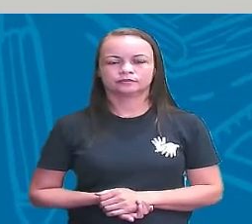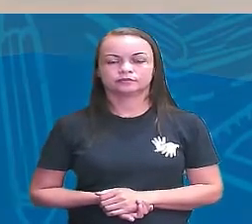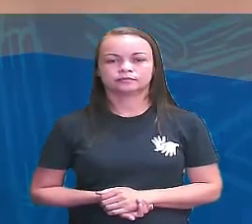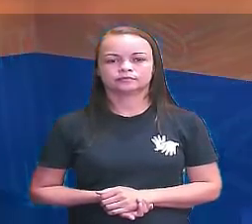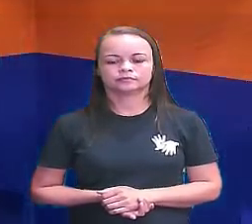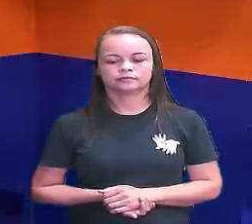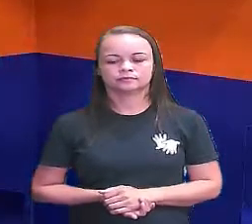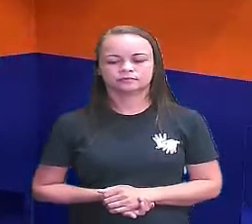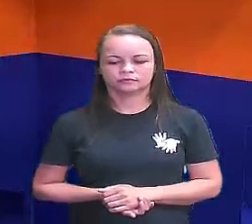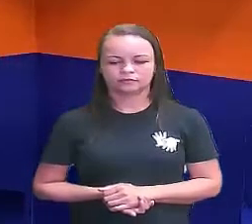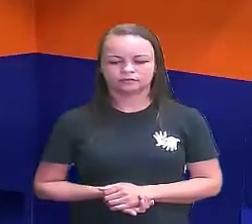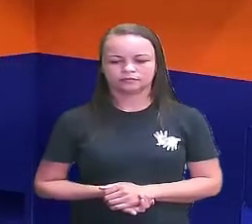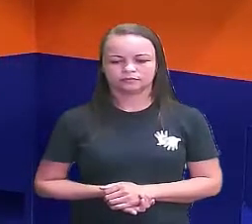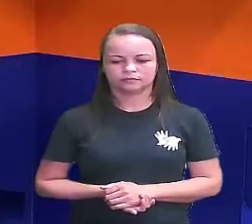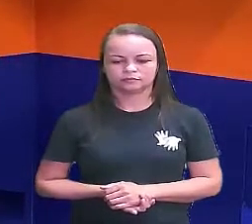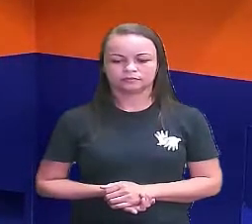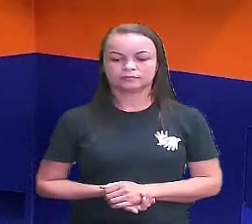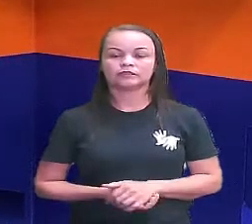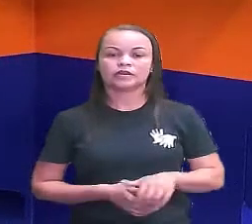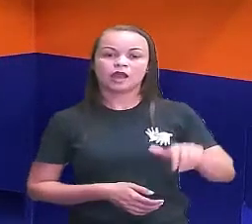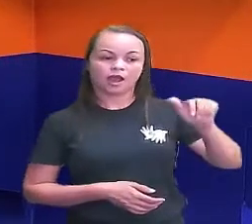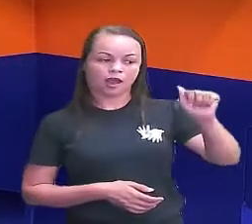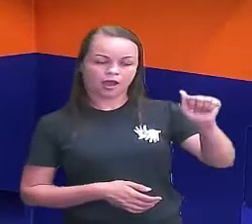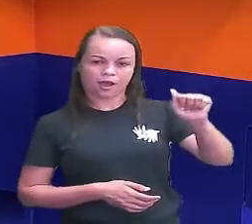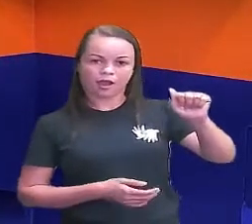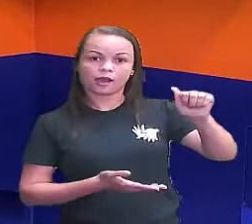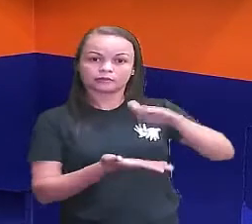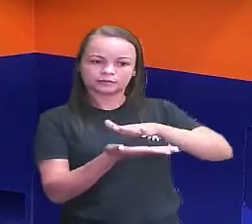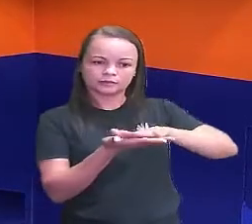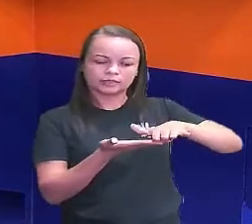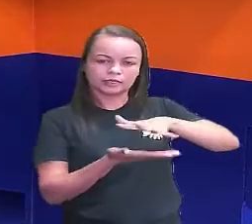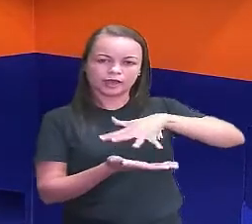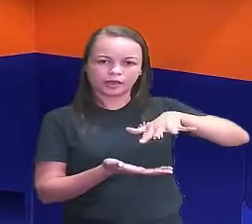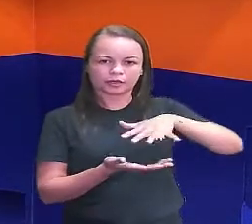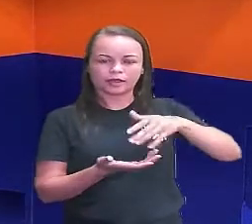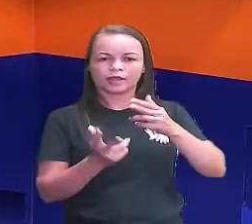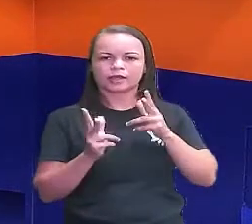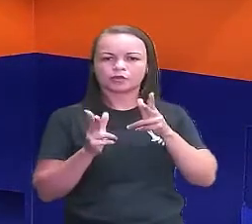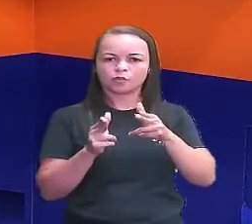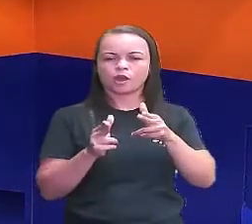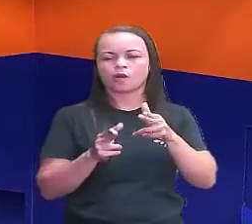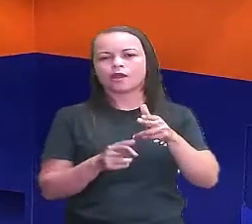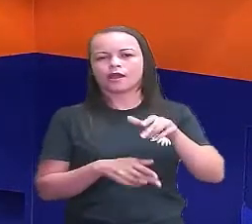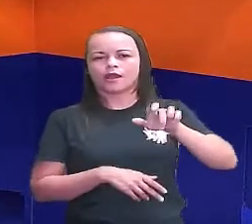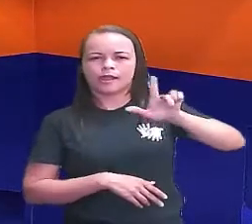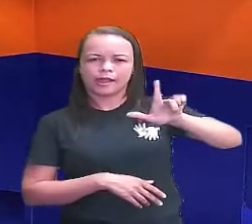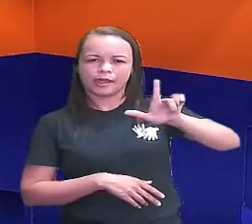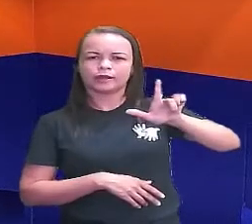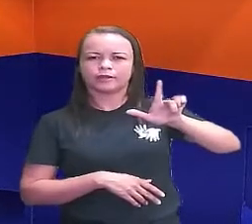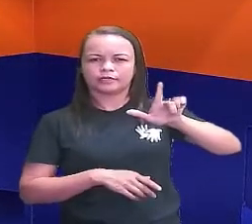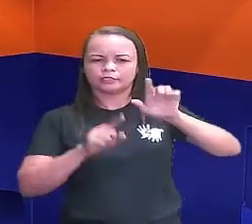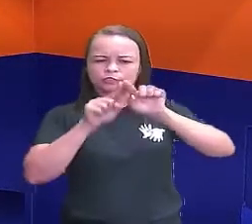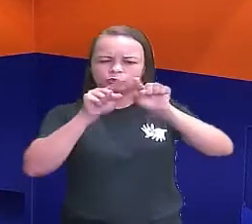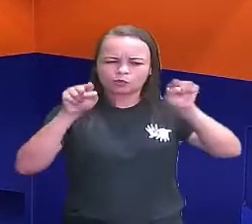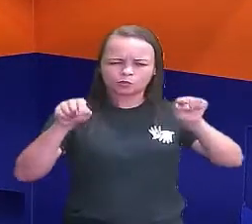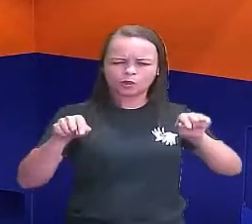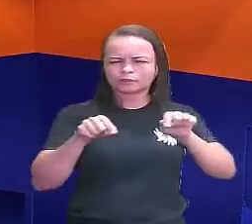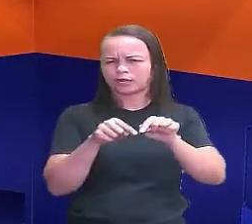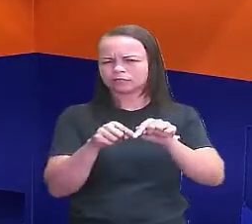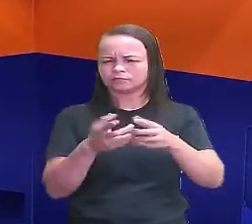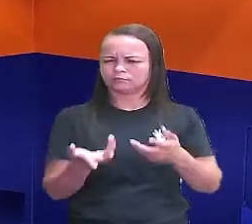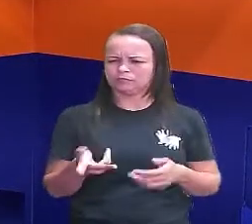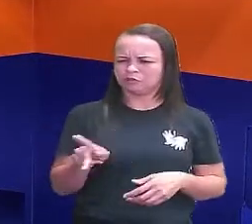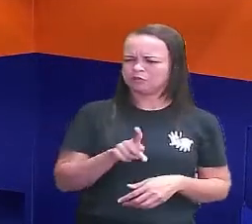A diária é igual a L ao quadrado. Professora, já não entendi se ela já colocou um L ao